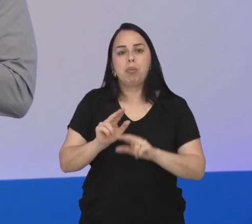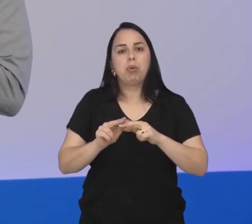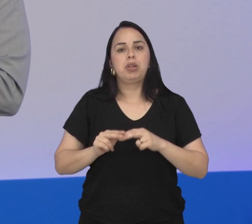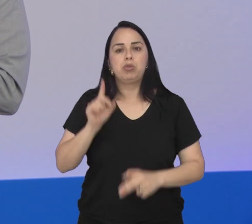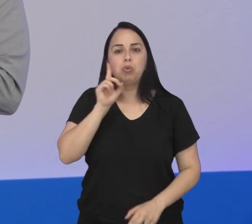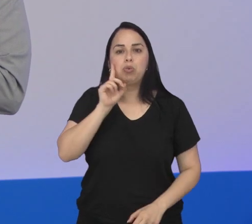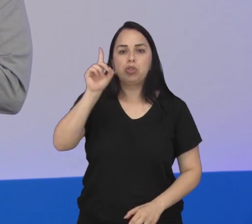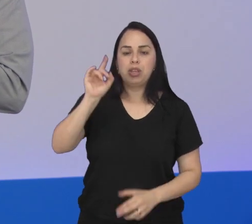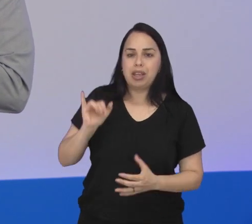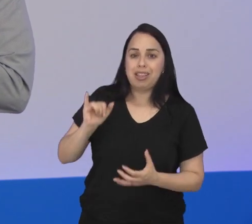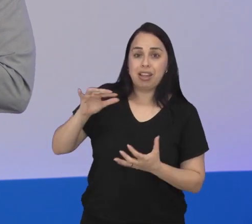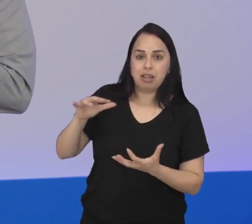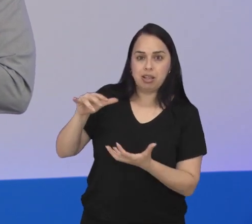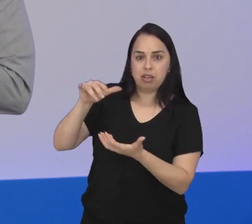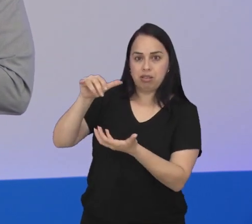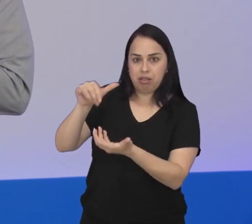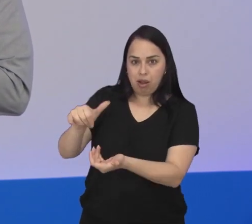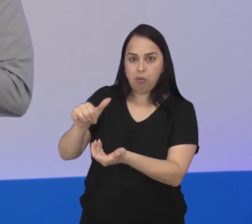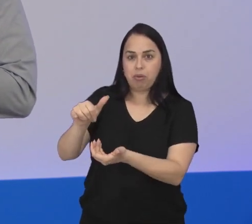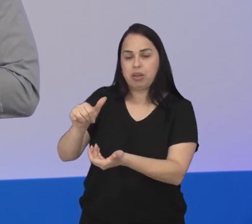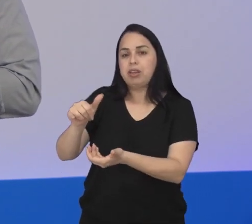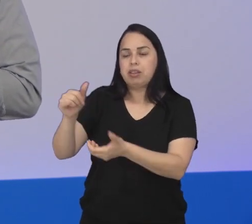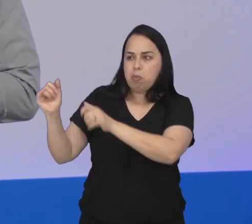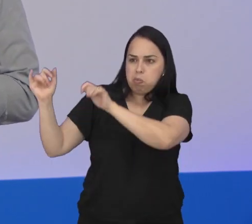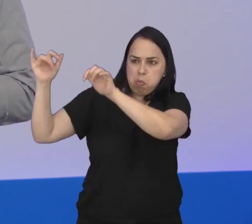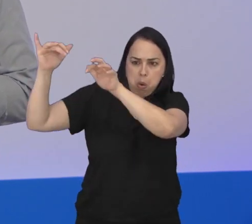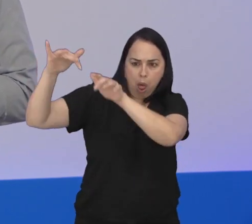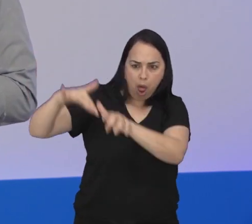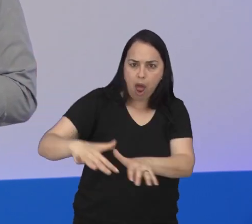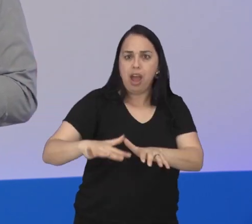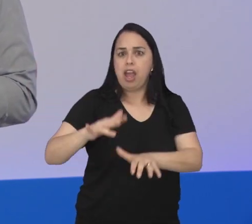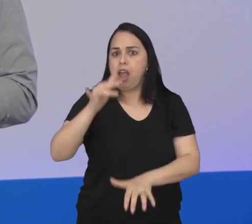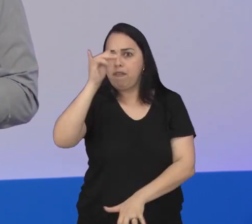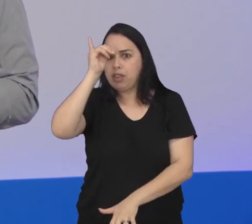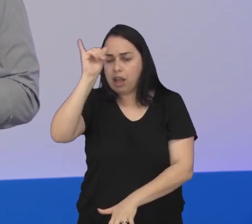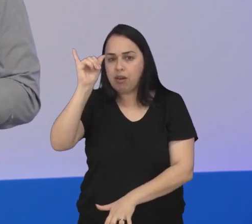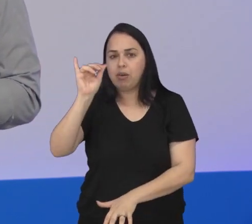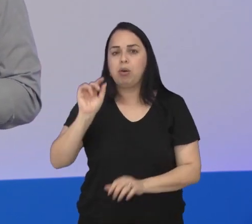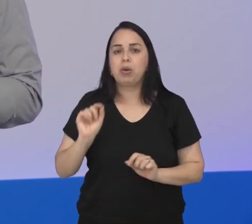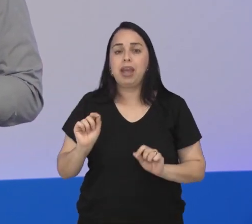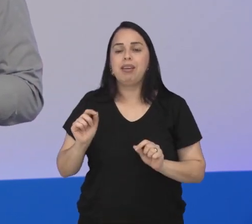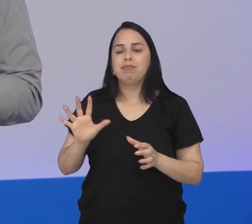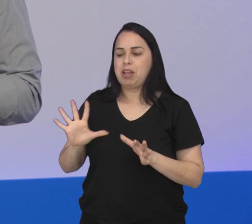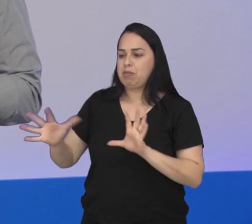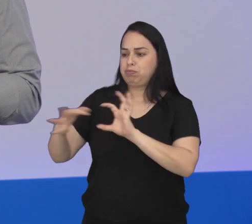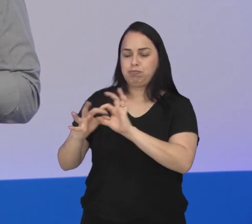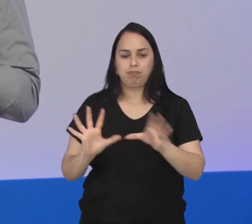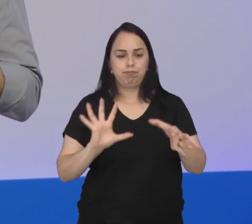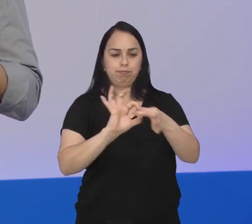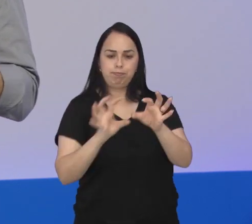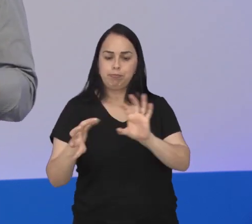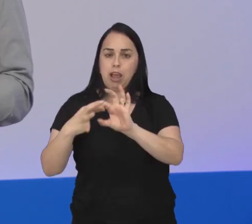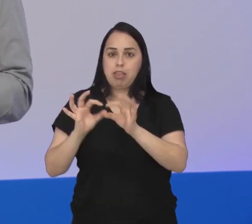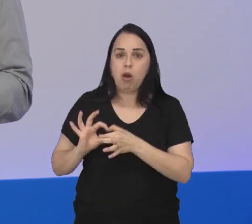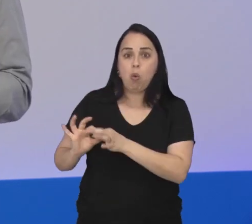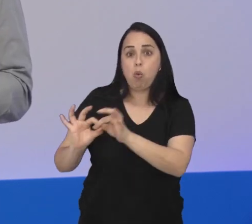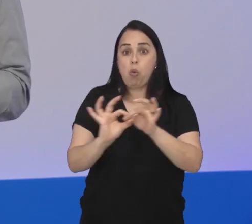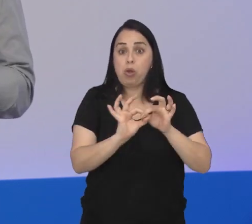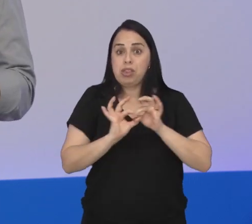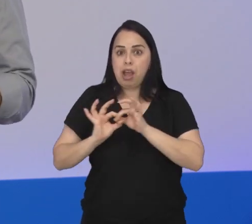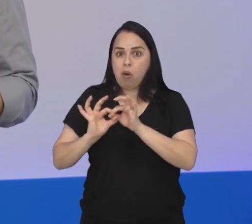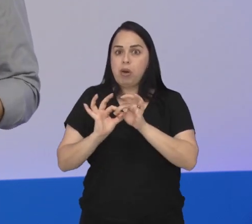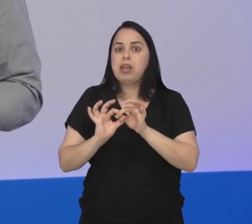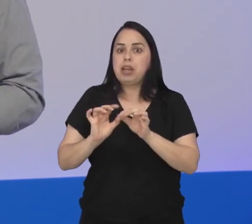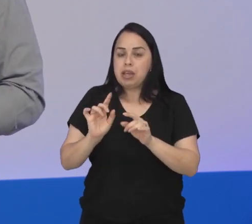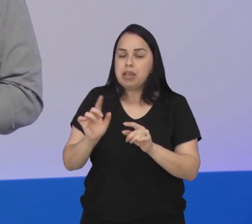isso, uma data chama atenção para essa causa, o Dia Internacional de Prevenção de Desastres. A ideia é unir esforços e ampliar